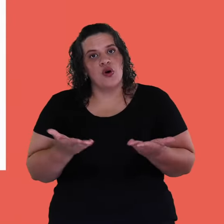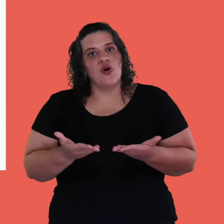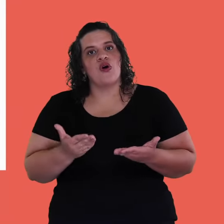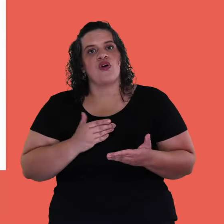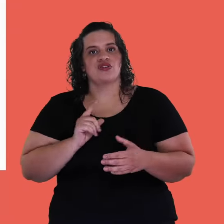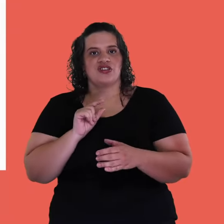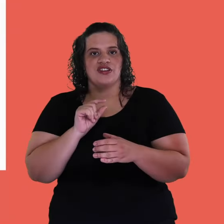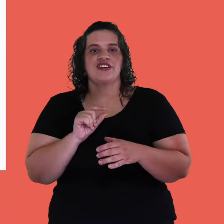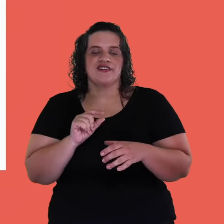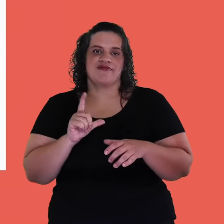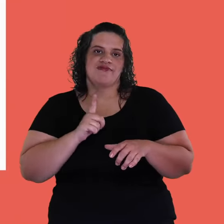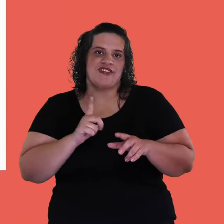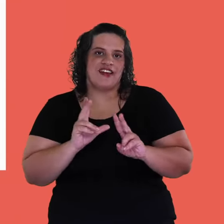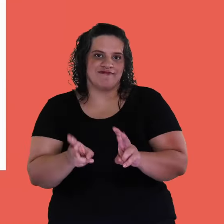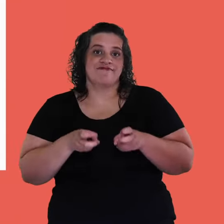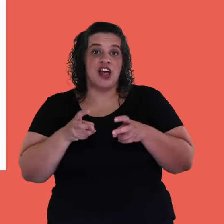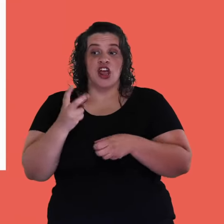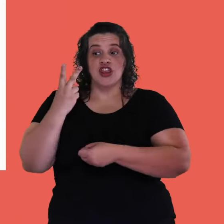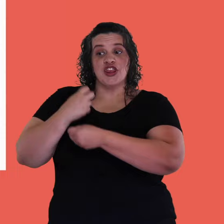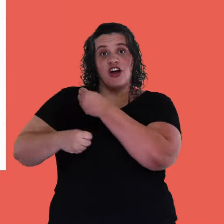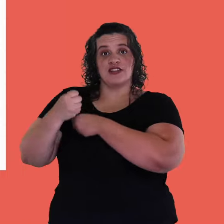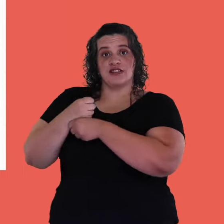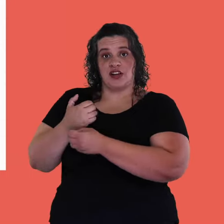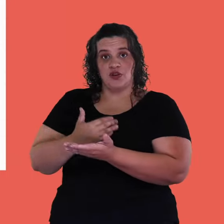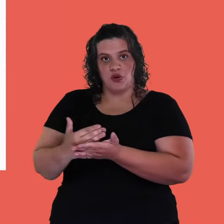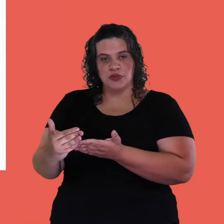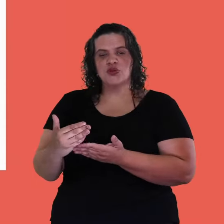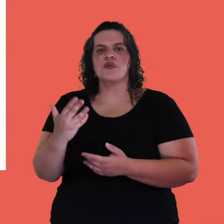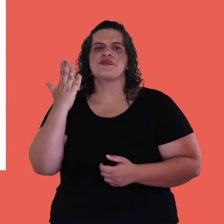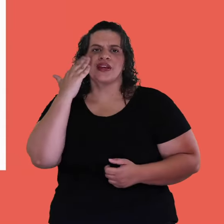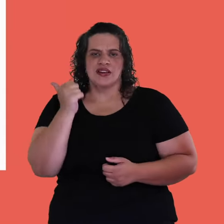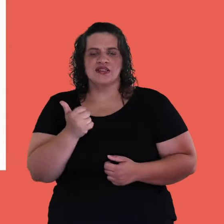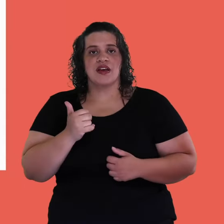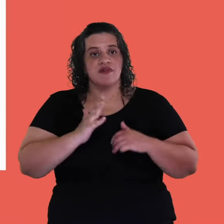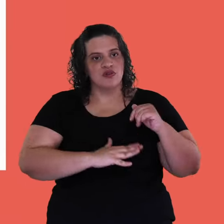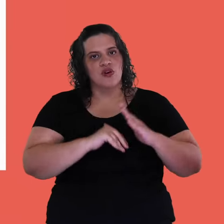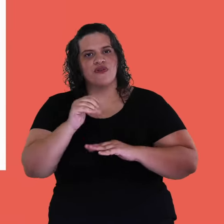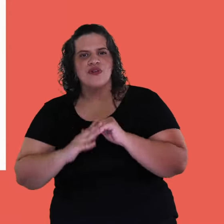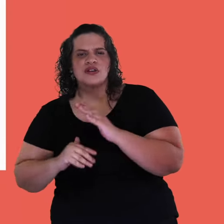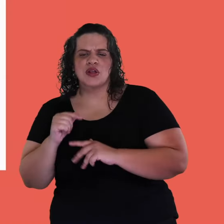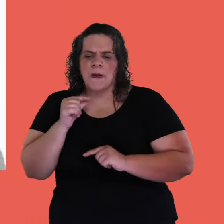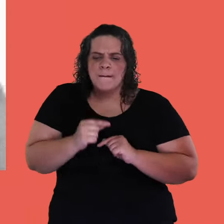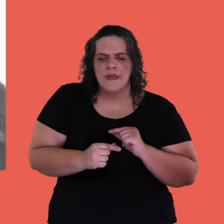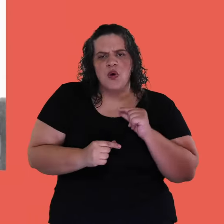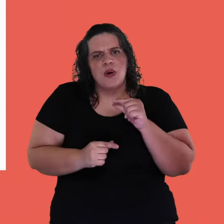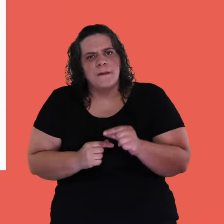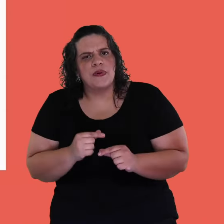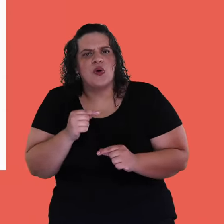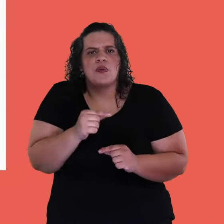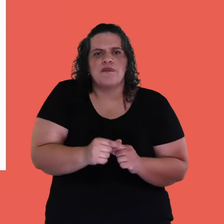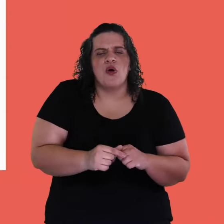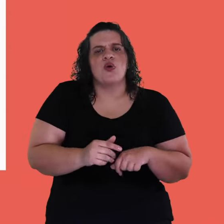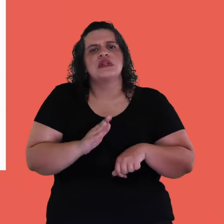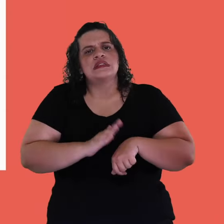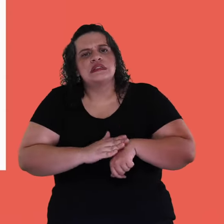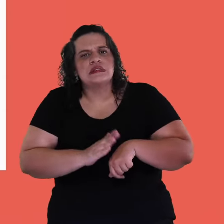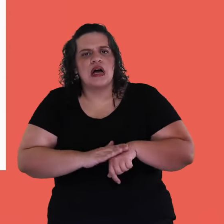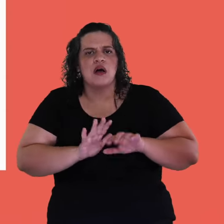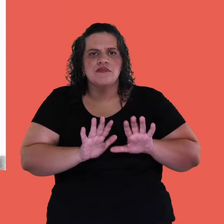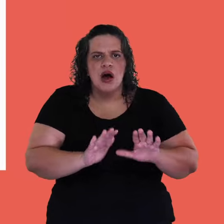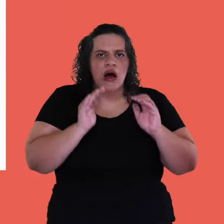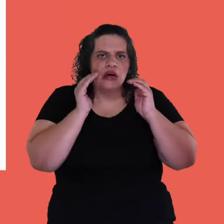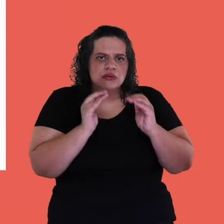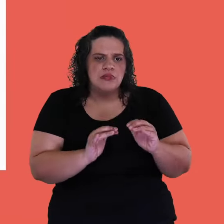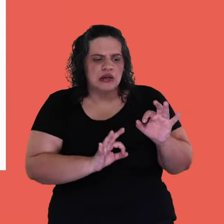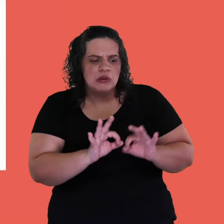eu planto as sementes dela, então é um projeto de 2 anos. E eu sei que fazendo as coisas aos pouquinhos, de acordo com o ritmo